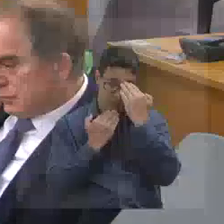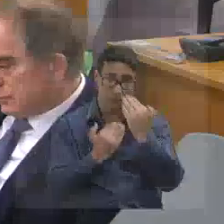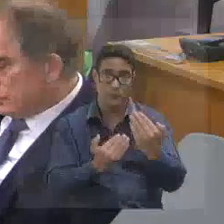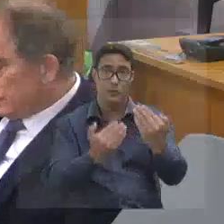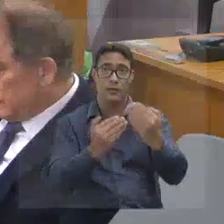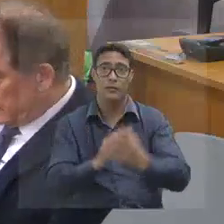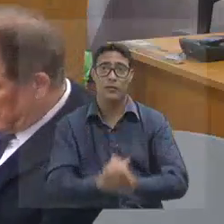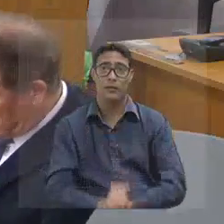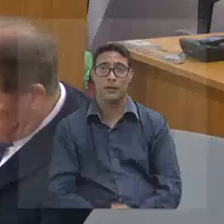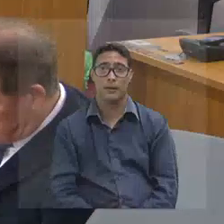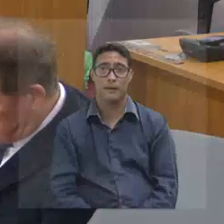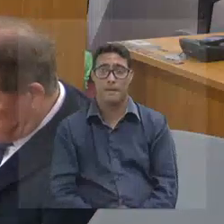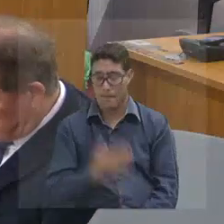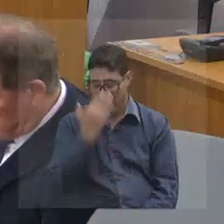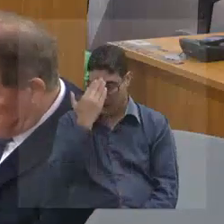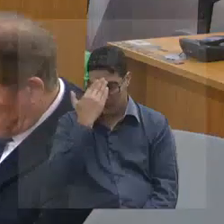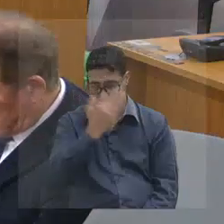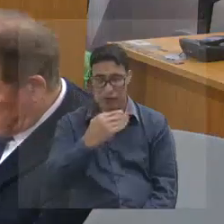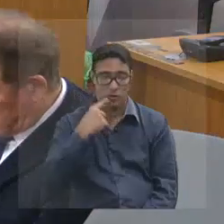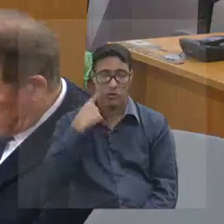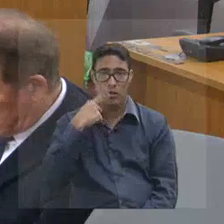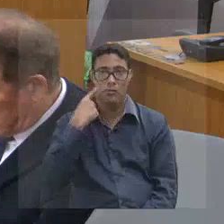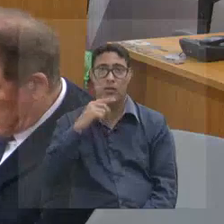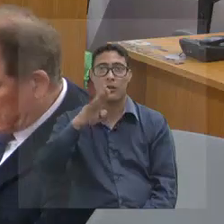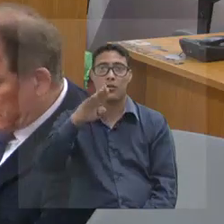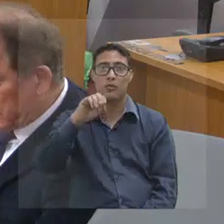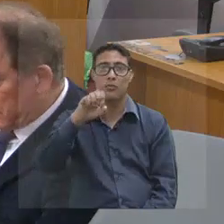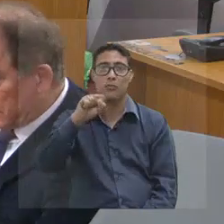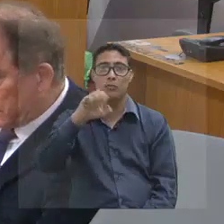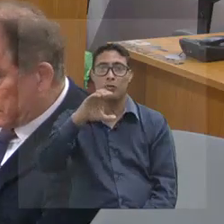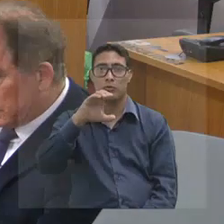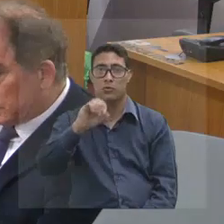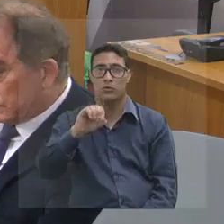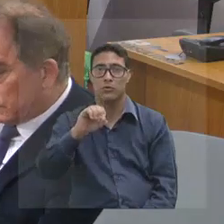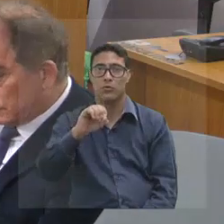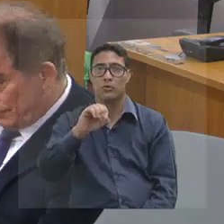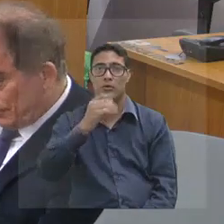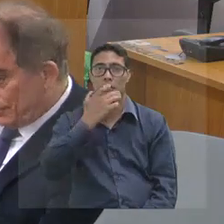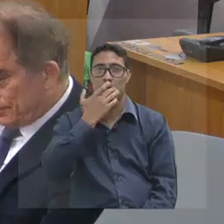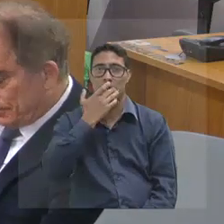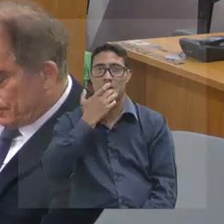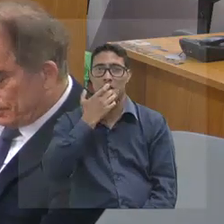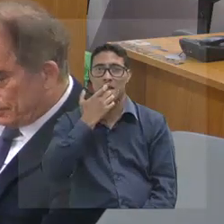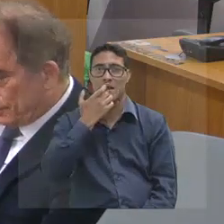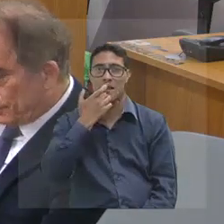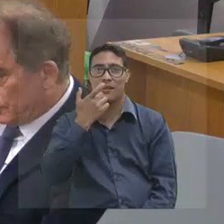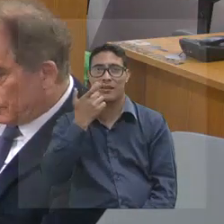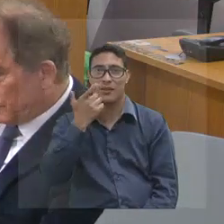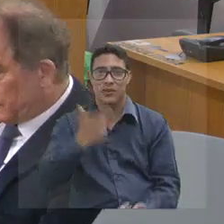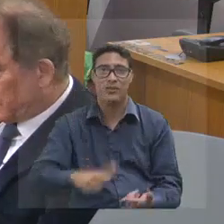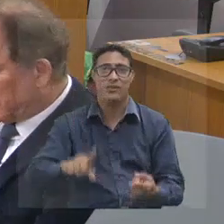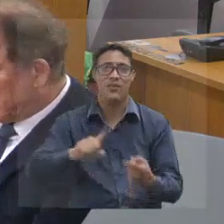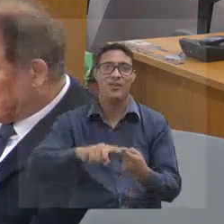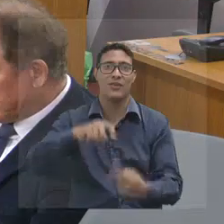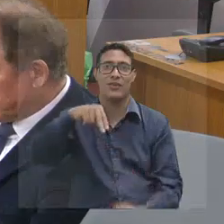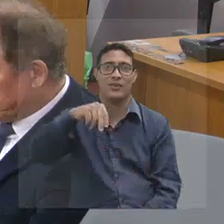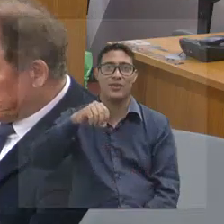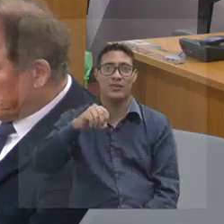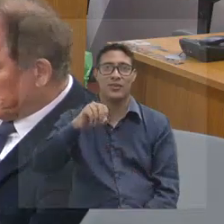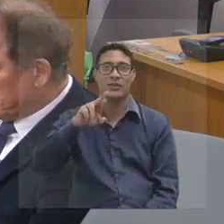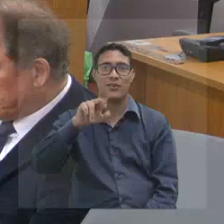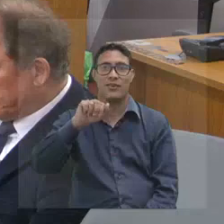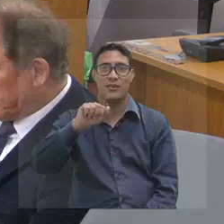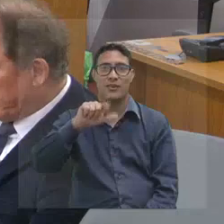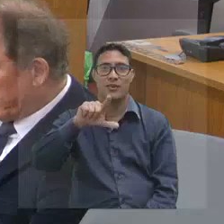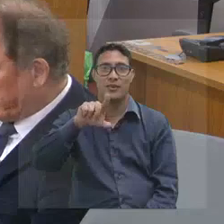ao Deputado Bosco eu vou passar novamente a palavra ao Deputado norodino Júnior que ele faça algumas